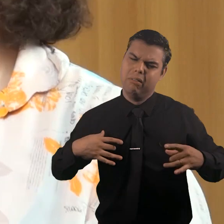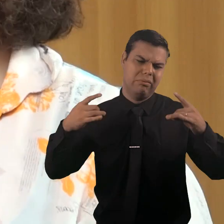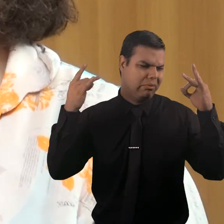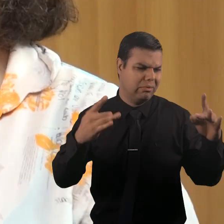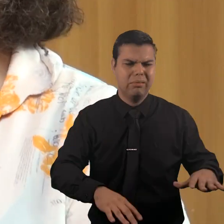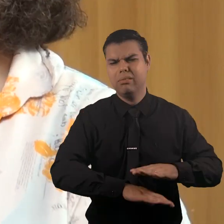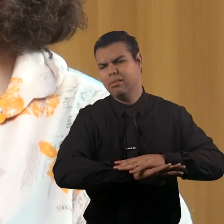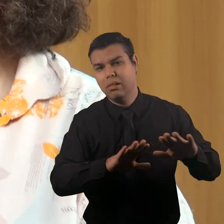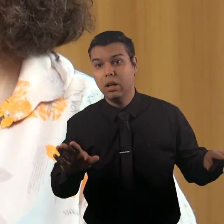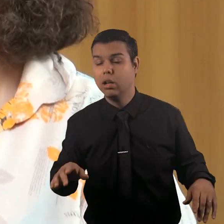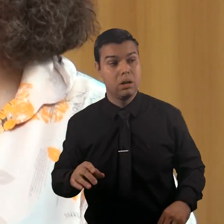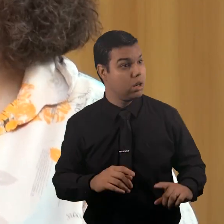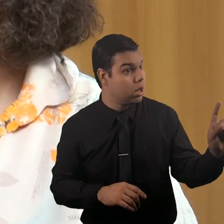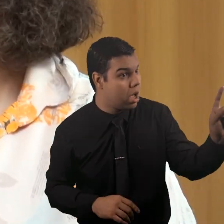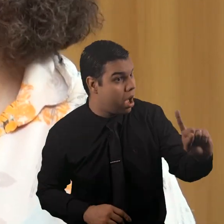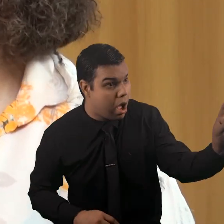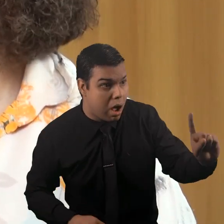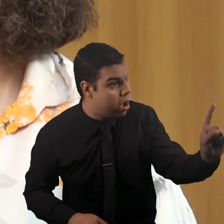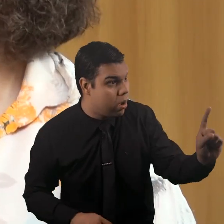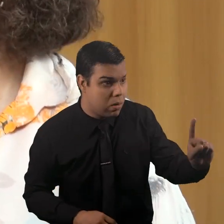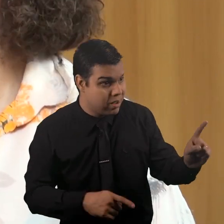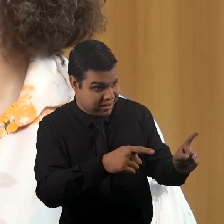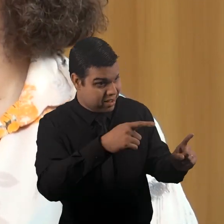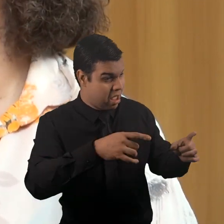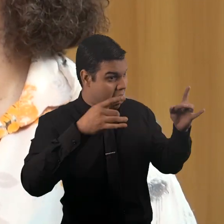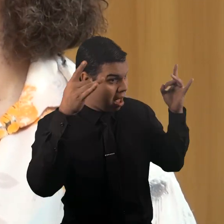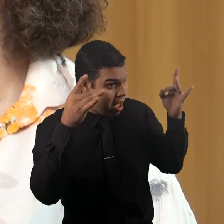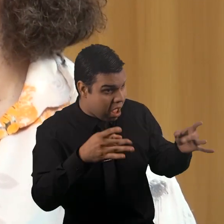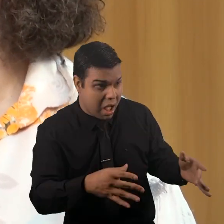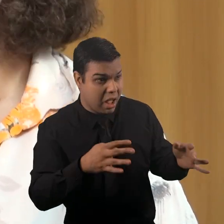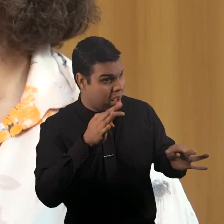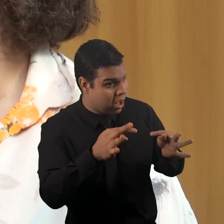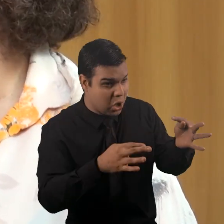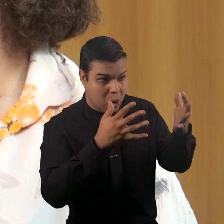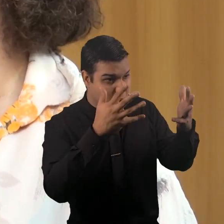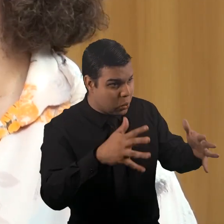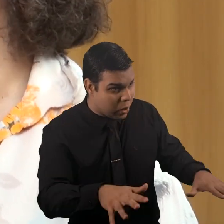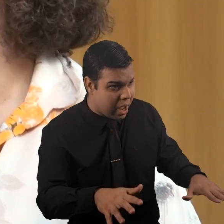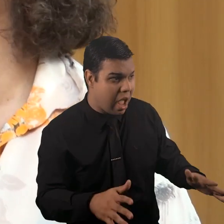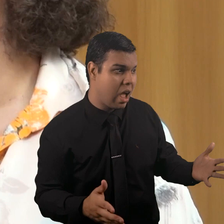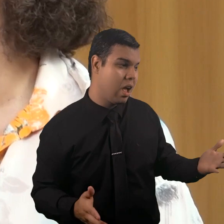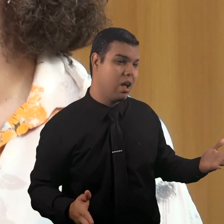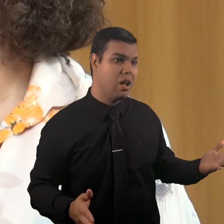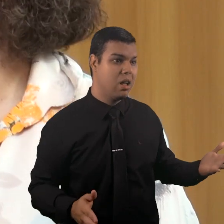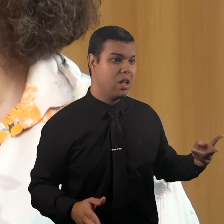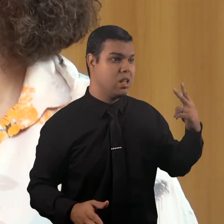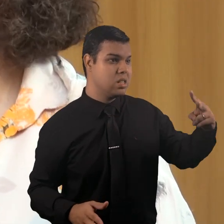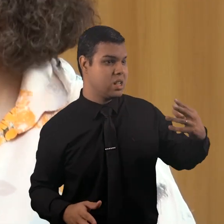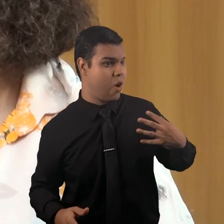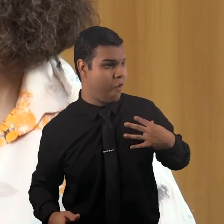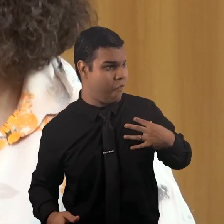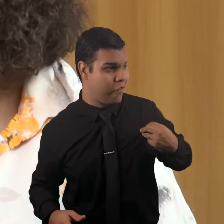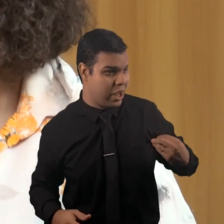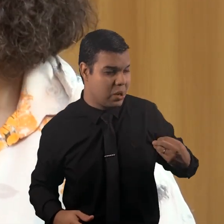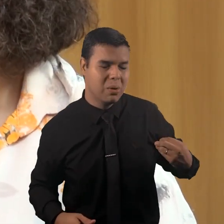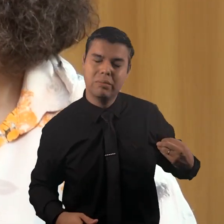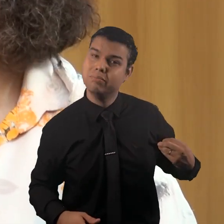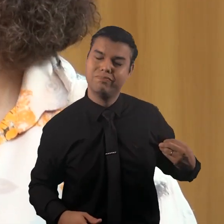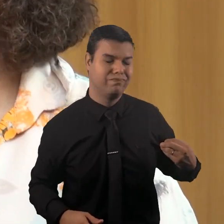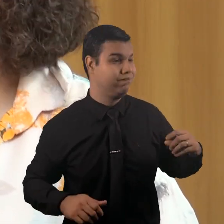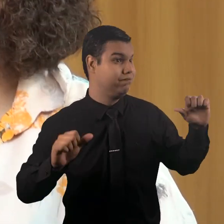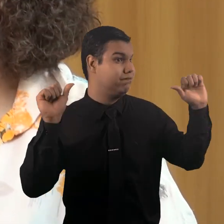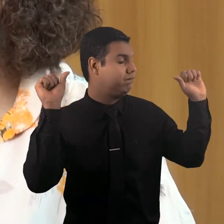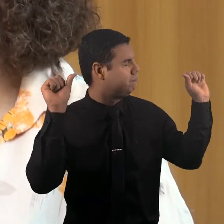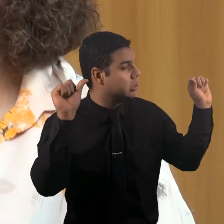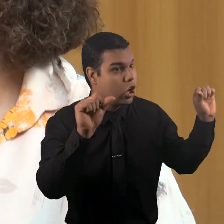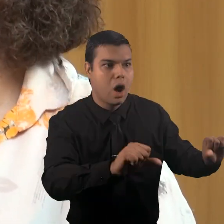não quero mais me tratar, eu vou largar tudo. E a gente falava para ela: Laura, se você decidir que você não quer mais se tratar, seu filho vai ser bandido para sempre.